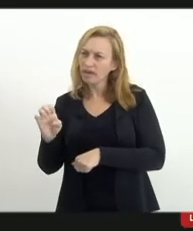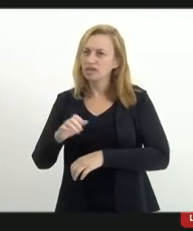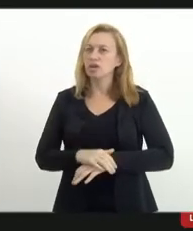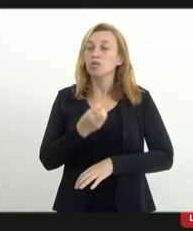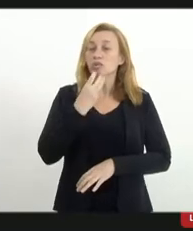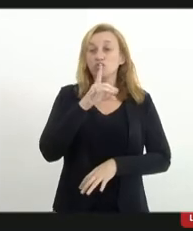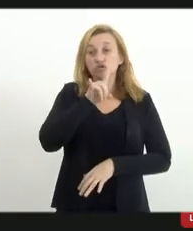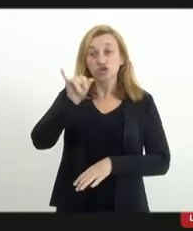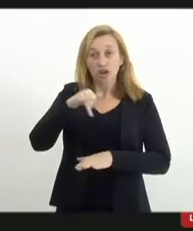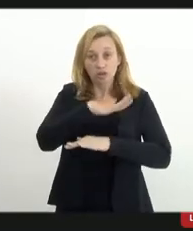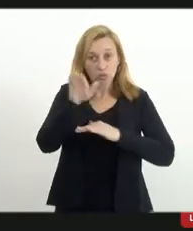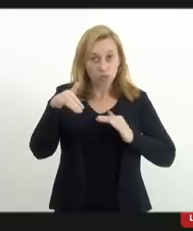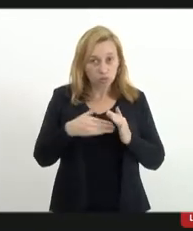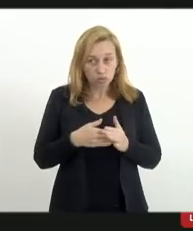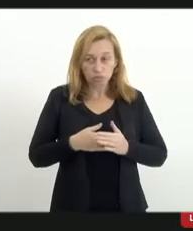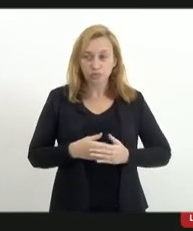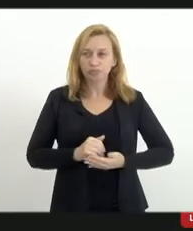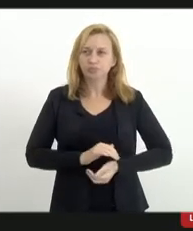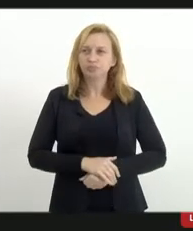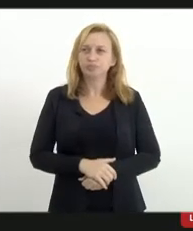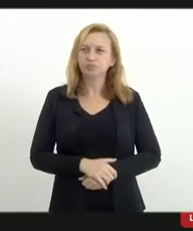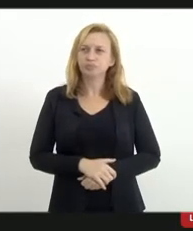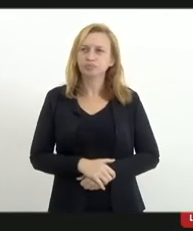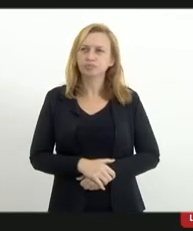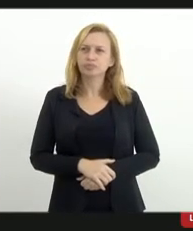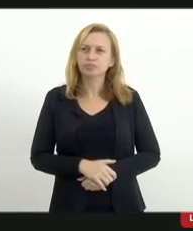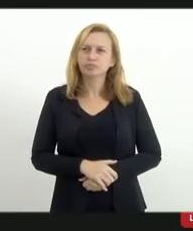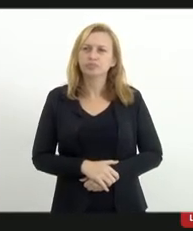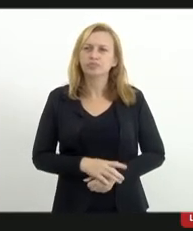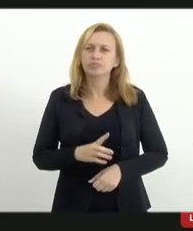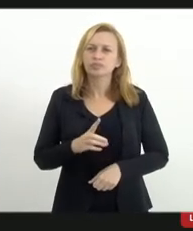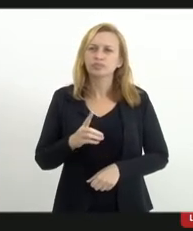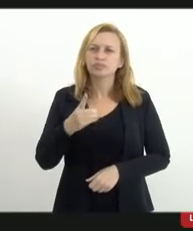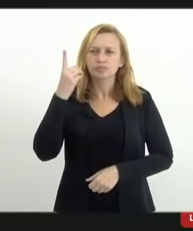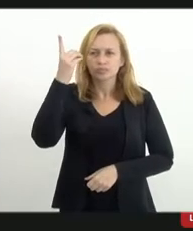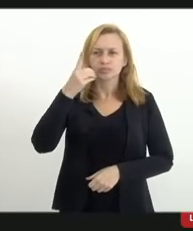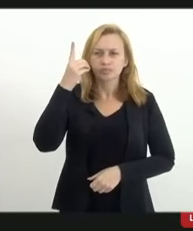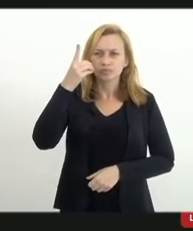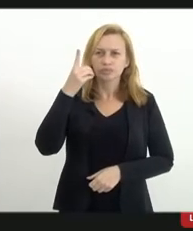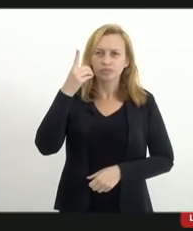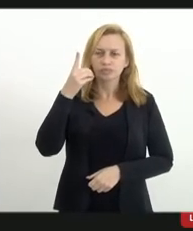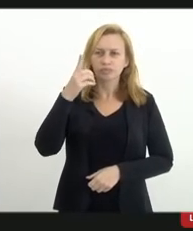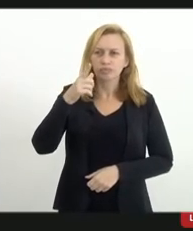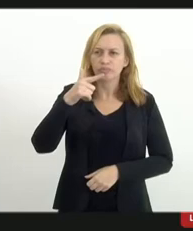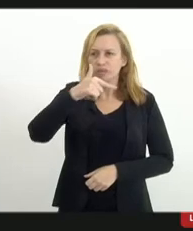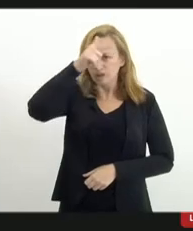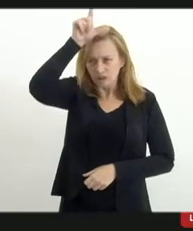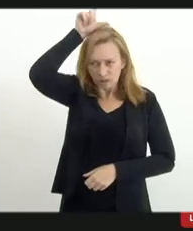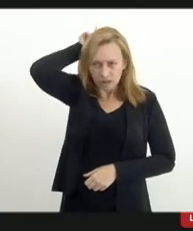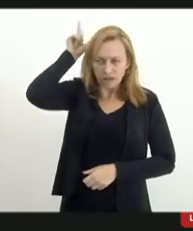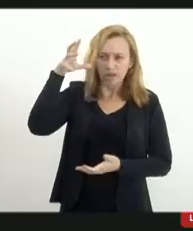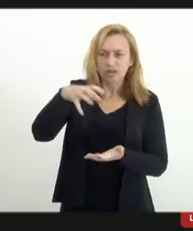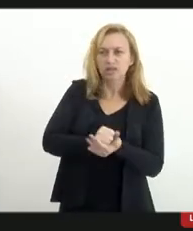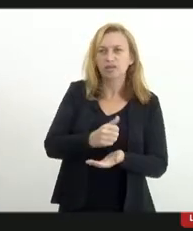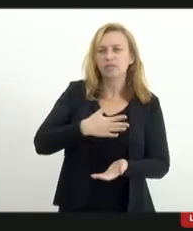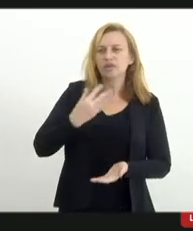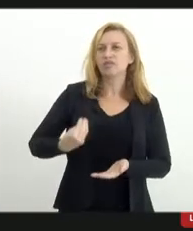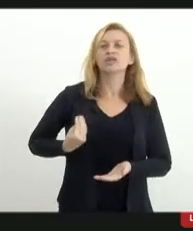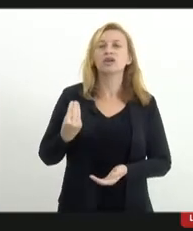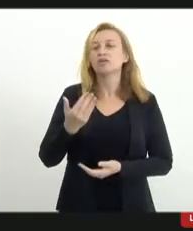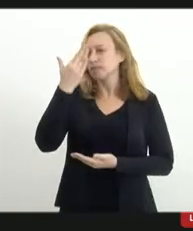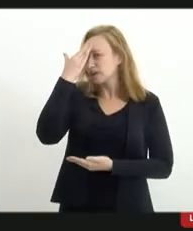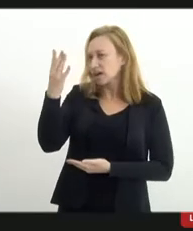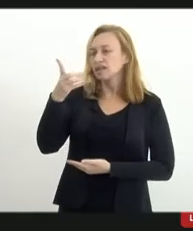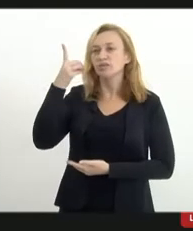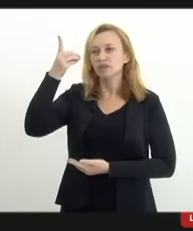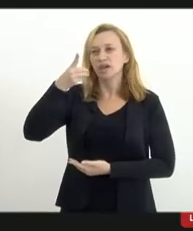Bom dia a todos. Luiz Paulo, deputado Luiz Primeiramente, Paulo, gostaria. queria registrar minha presença. Obrigado, doutor Márcio Pacheco. Registrando a presença